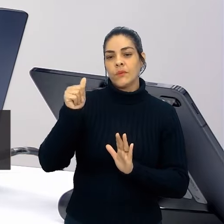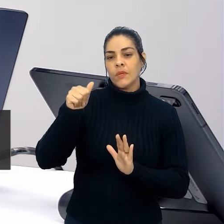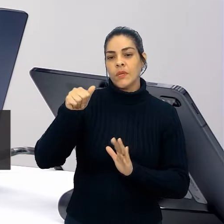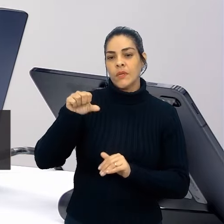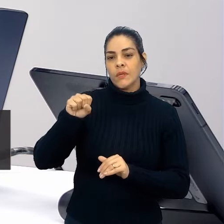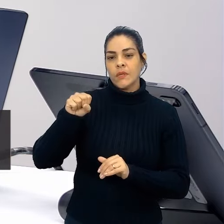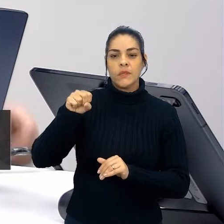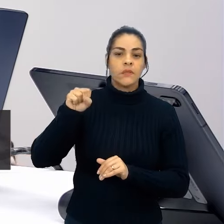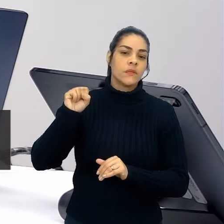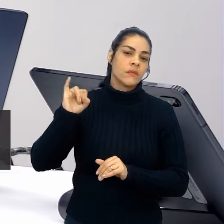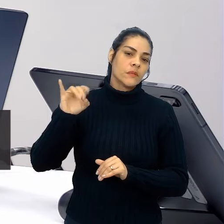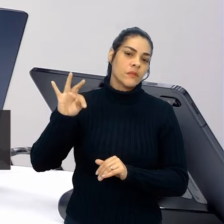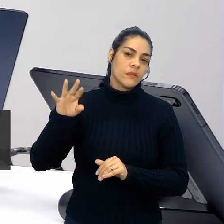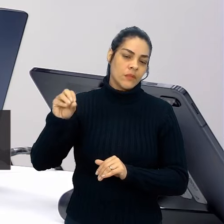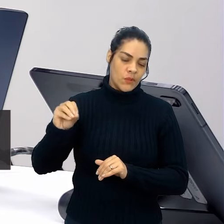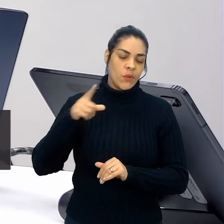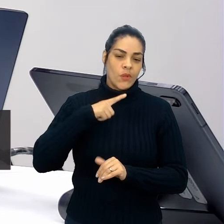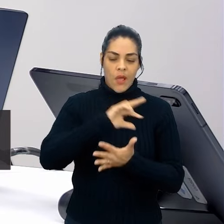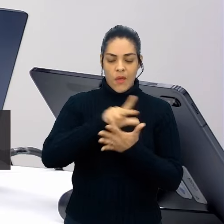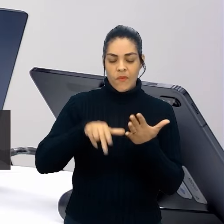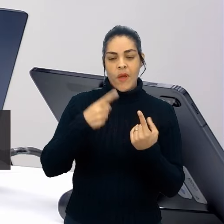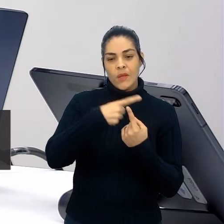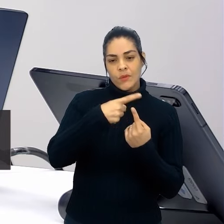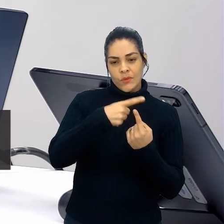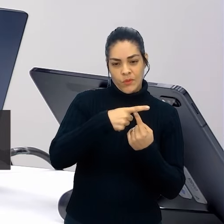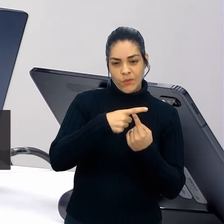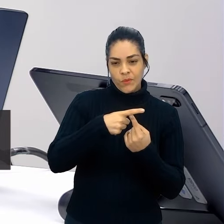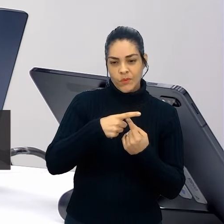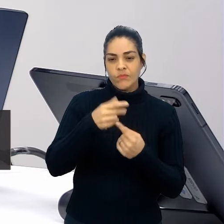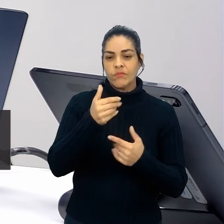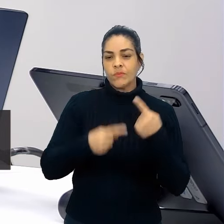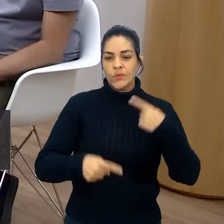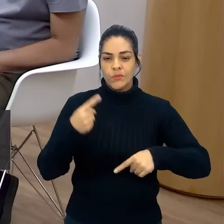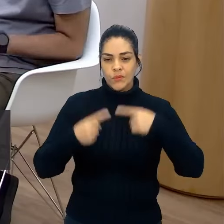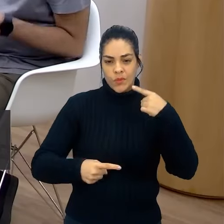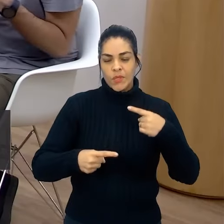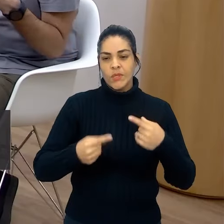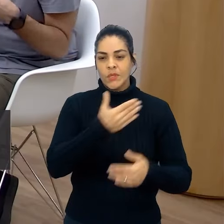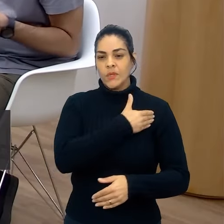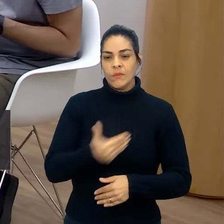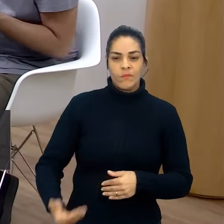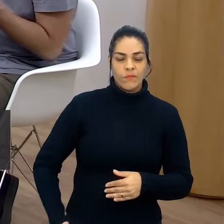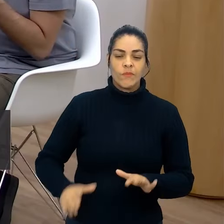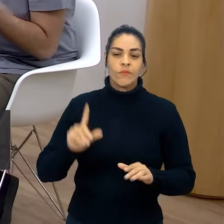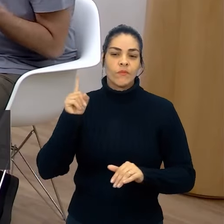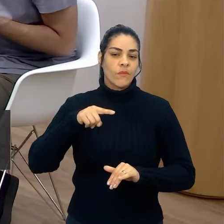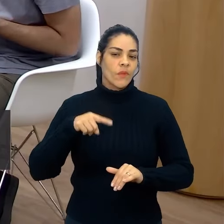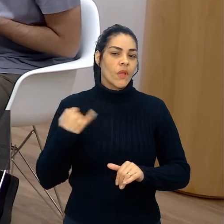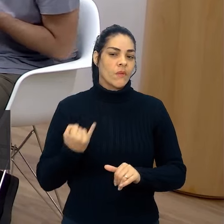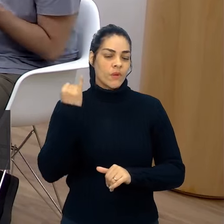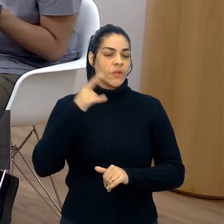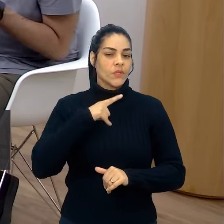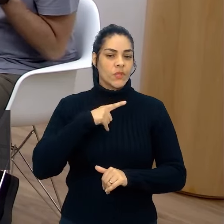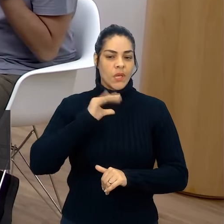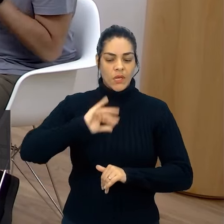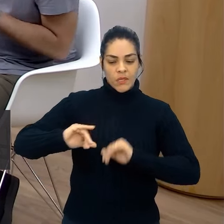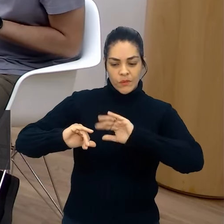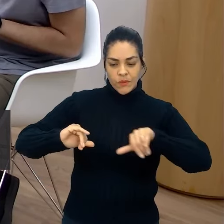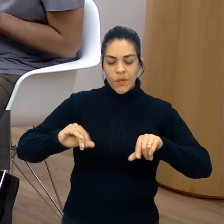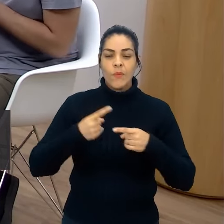são vários tipos de políticas públicas. E que são importantes, né, ter essa divisão aí, porque elas